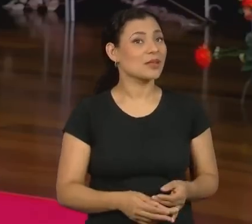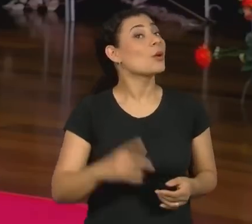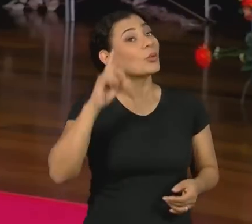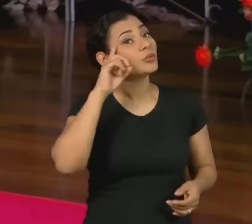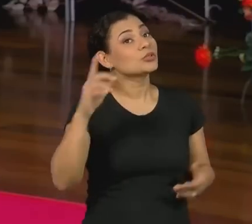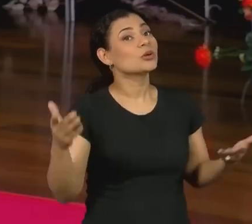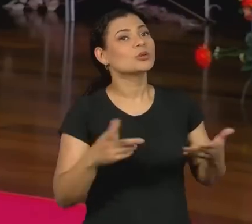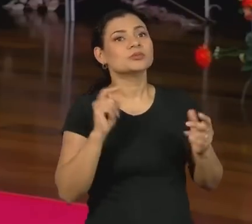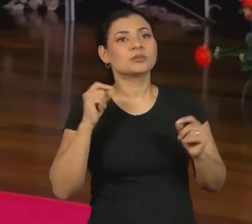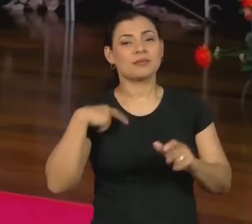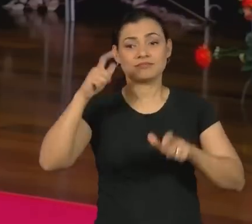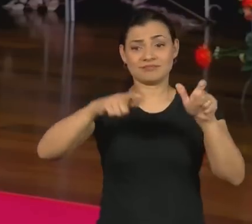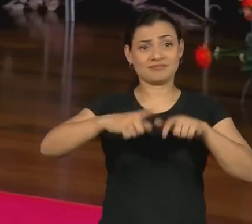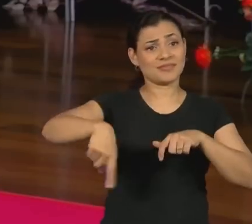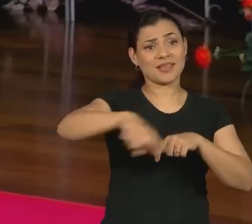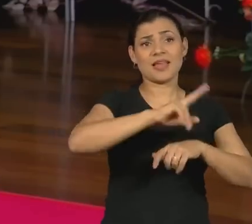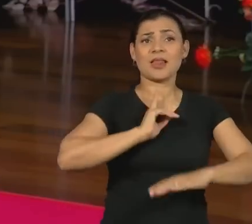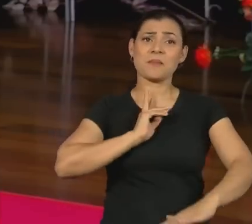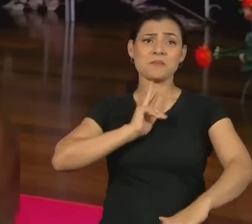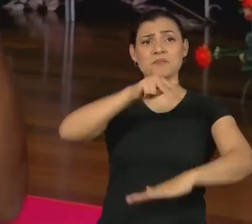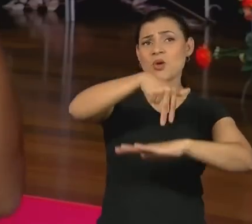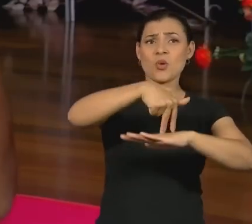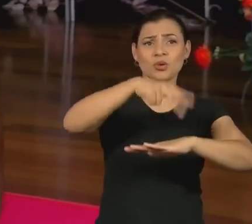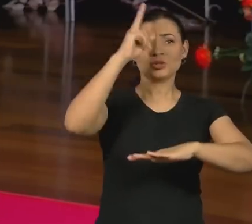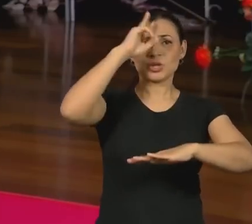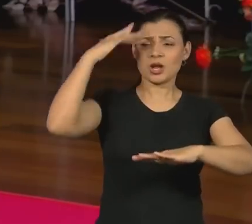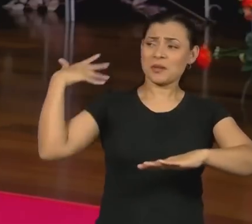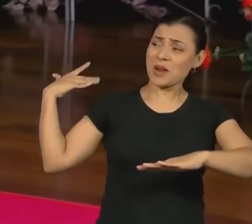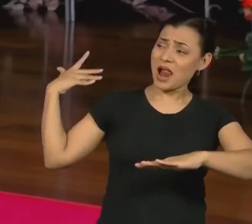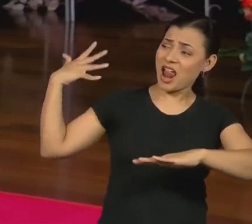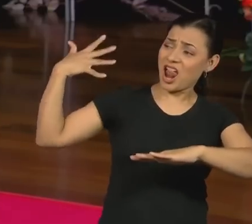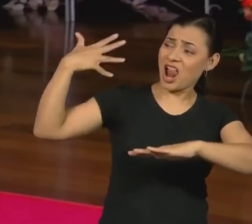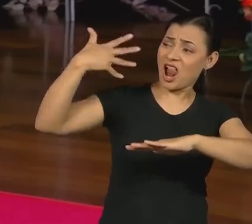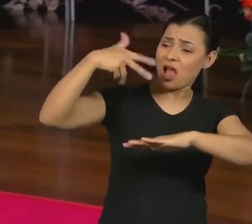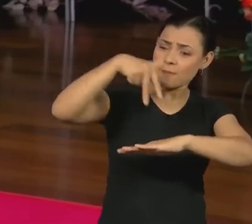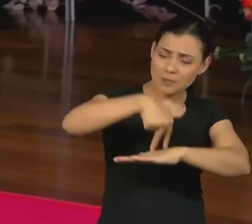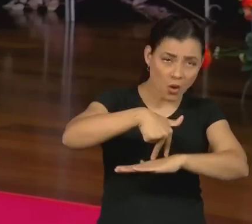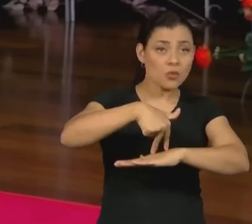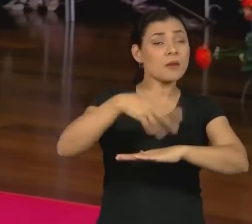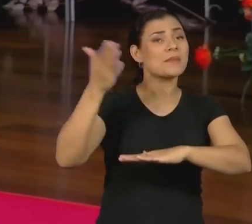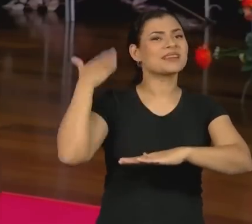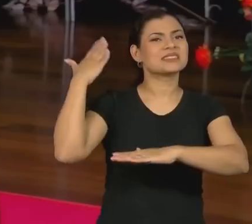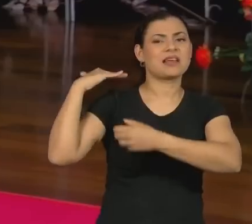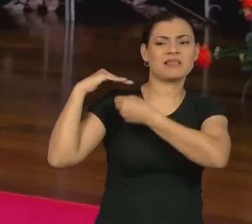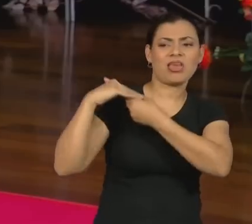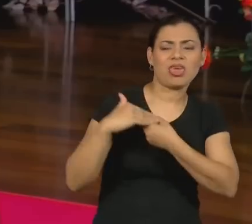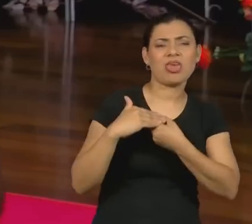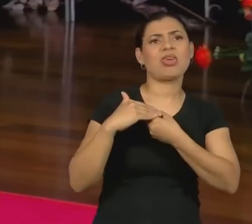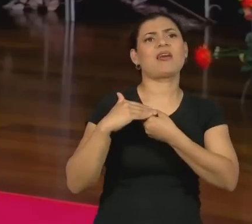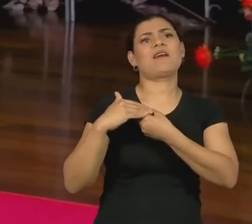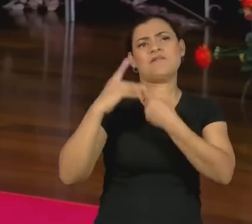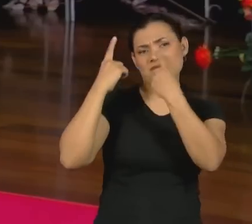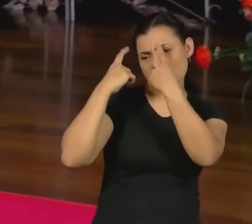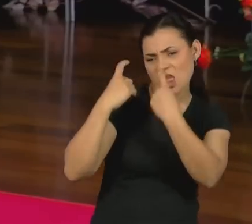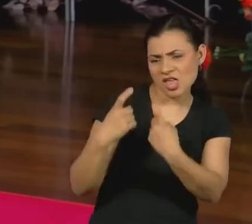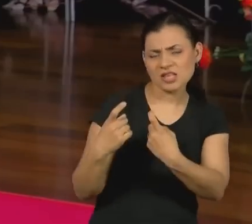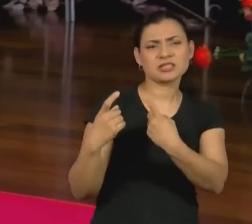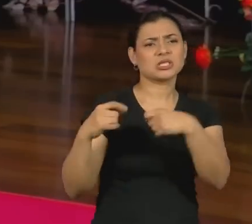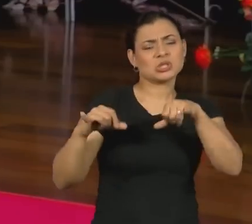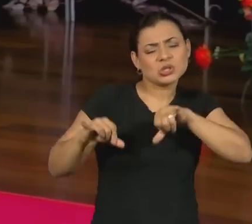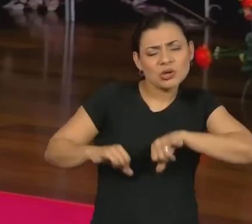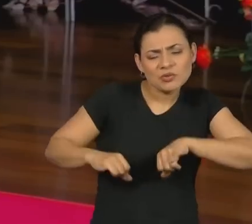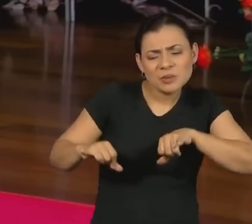são as protagonistas de uma história passada de negação, de violência, de